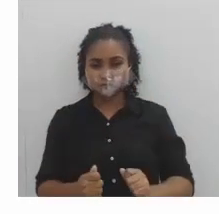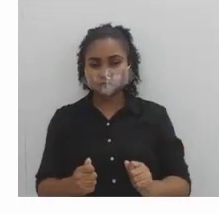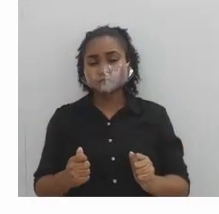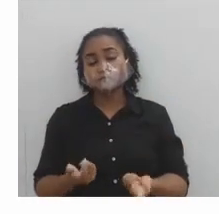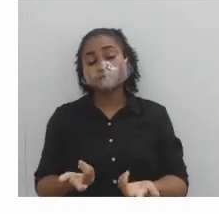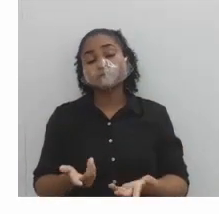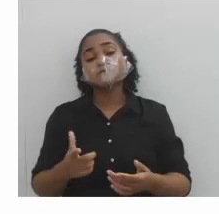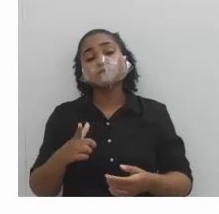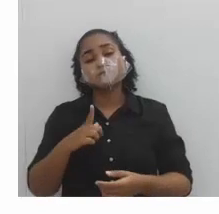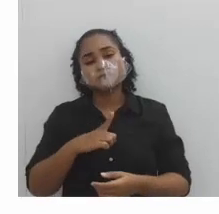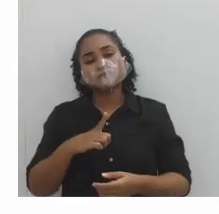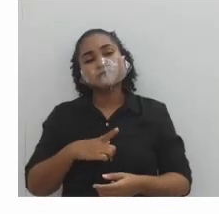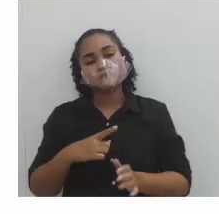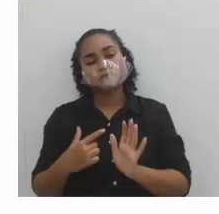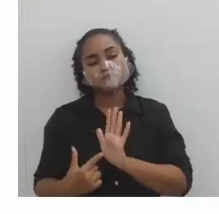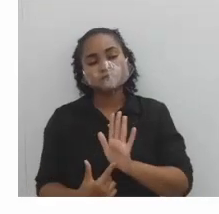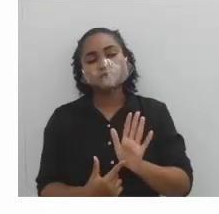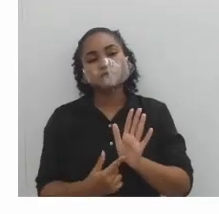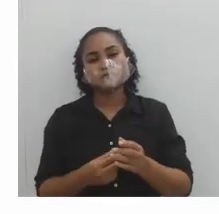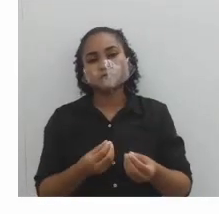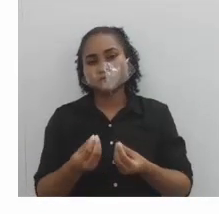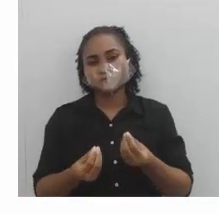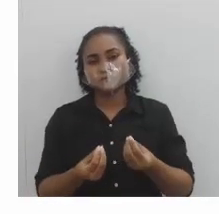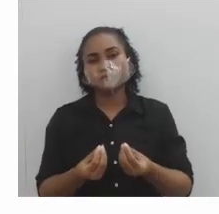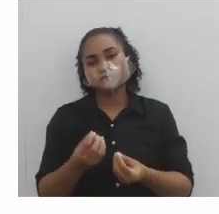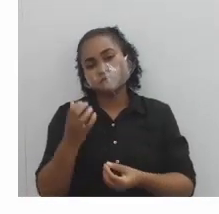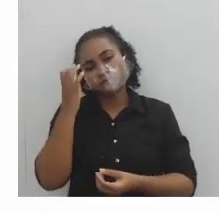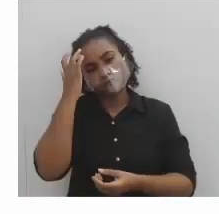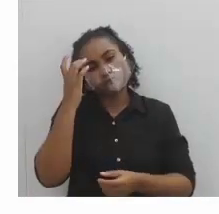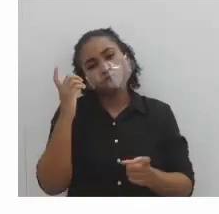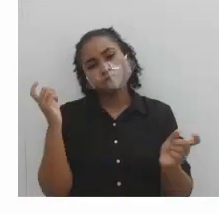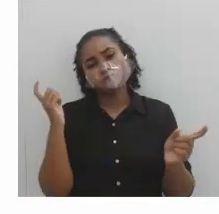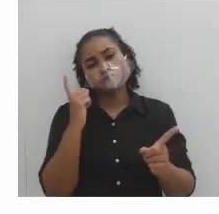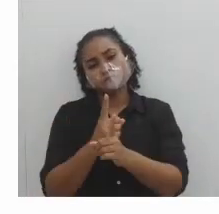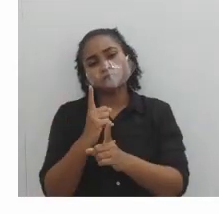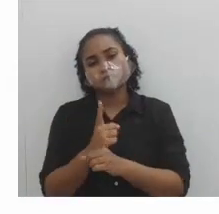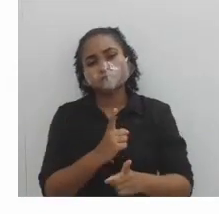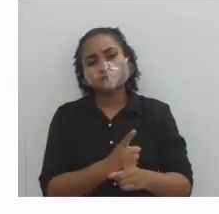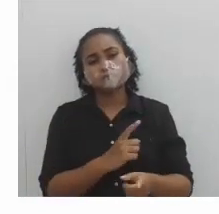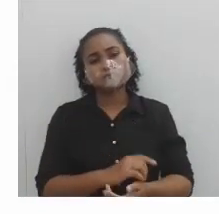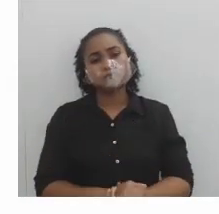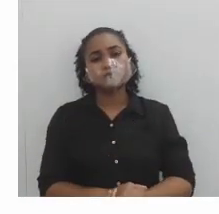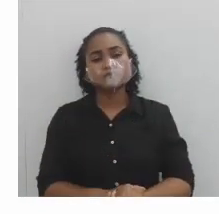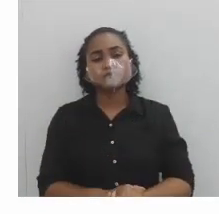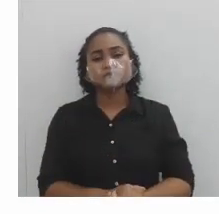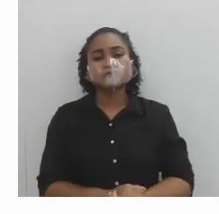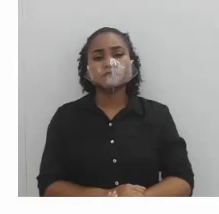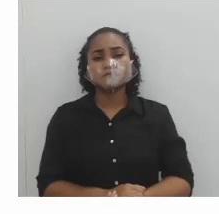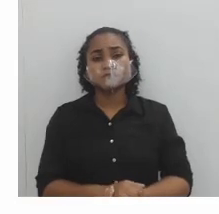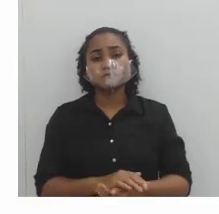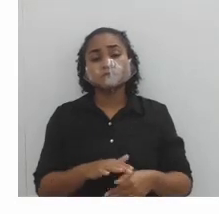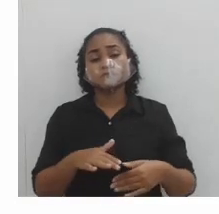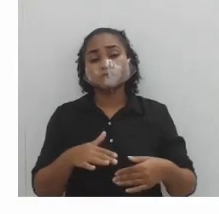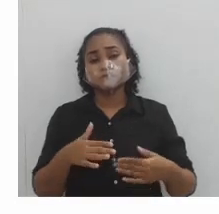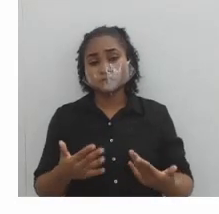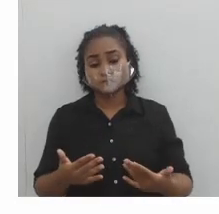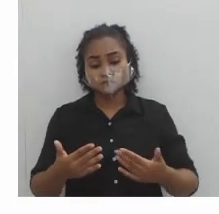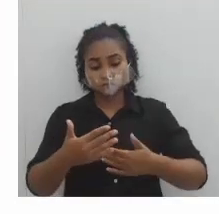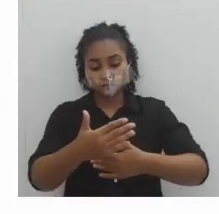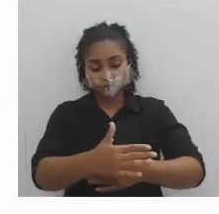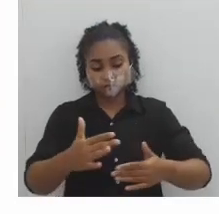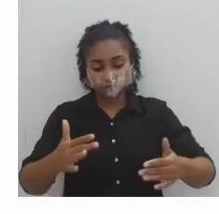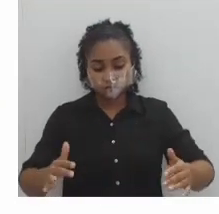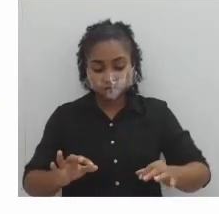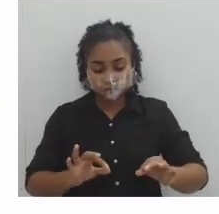formas. Mas existe esse registro com bastante facilidade, encontrado com bastante facilidade. O jogo de tabuleiro, ele